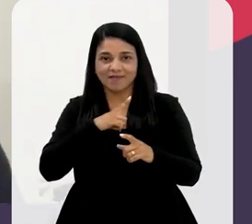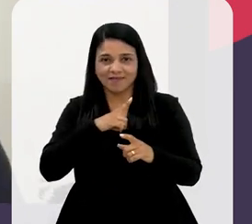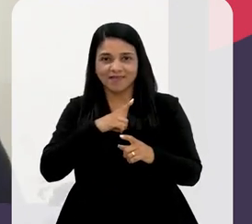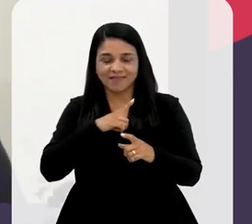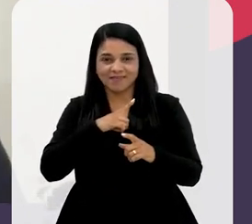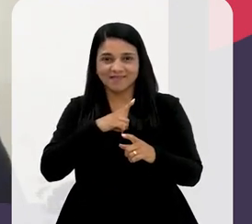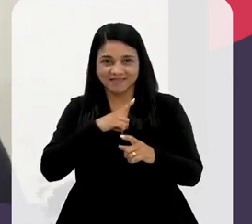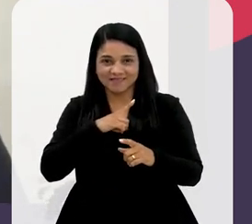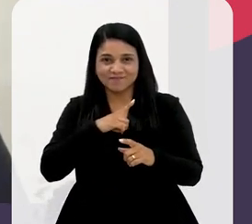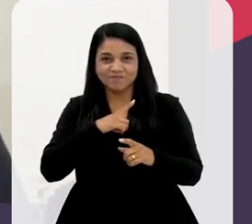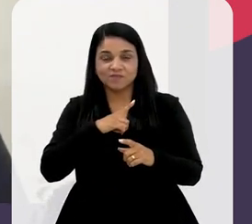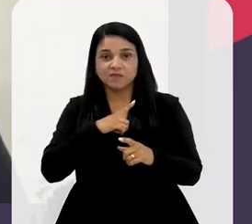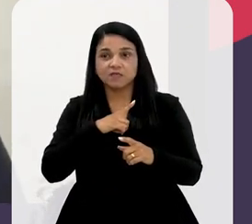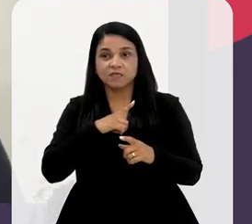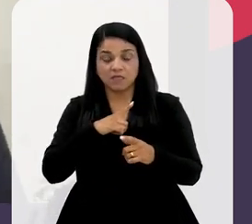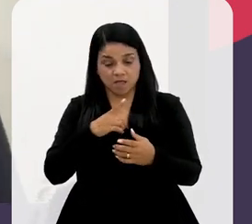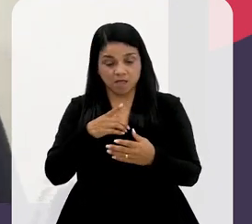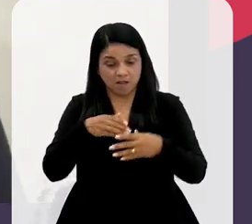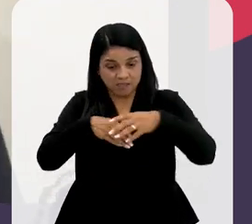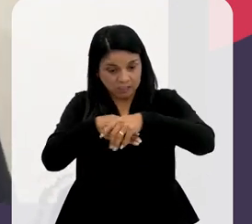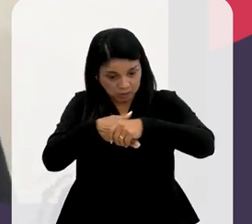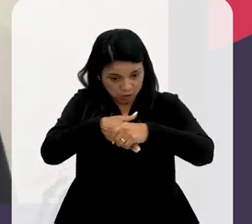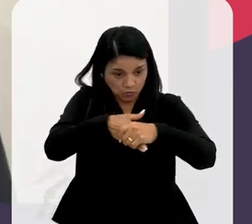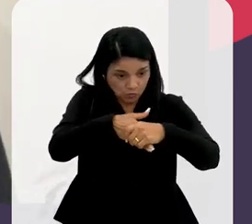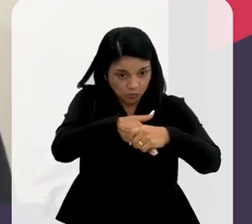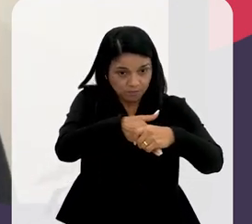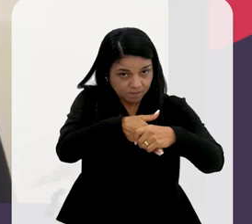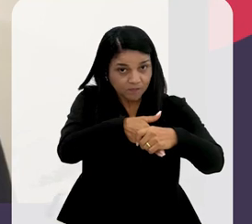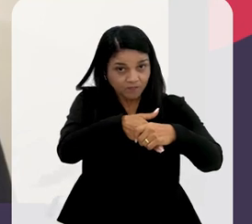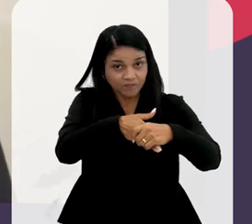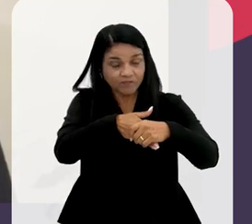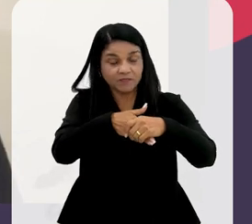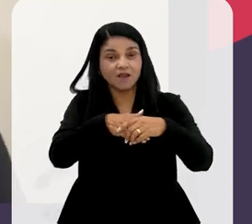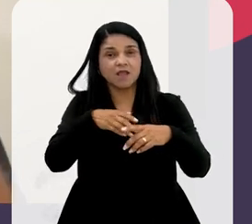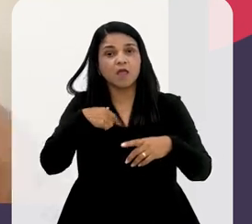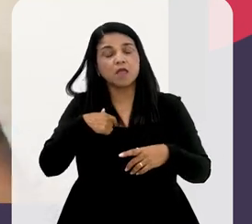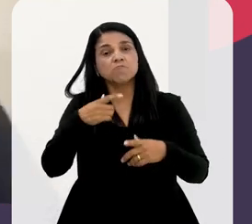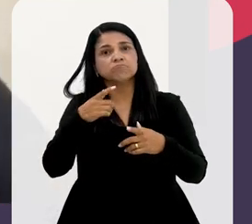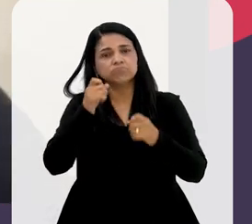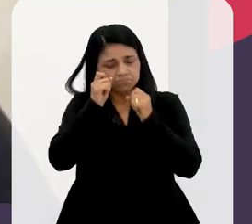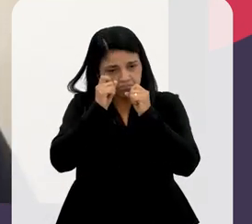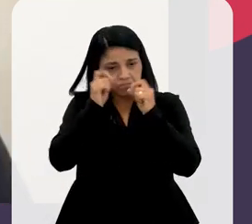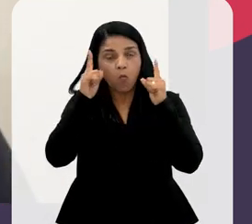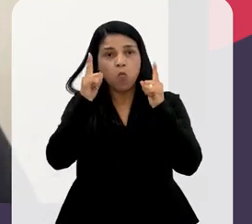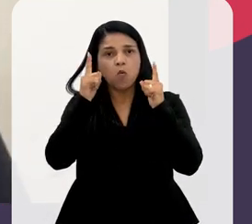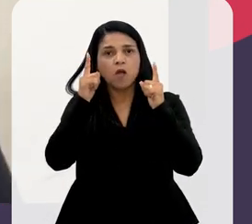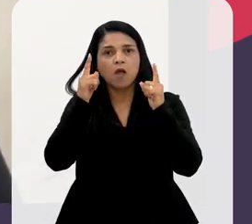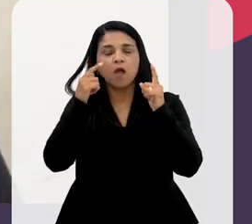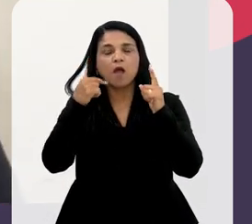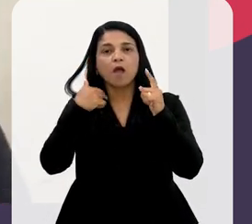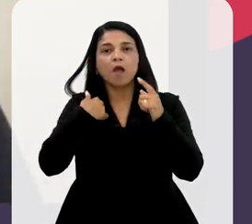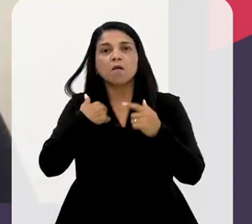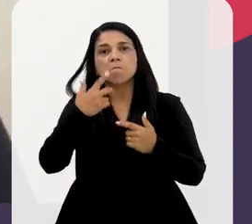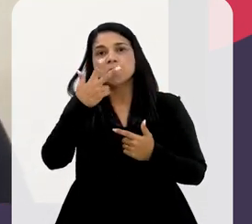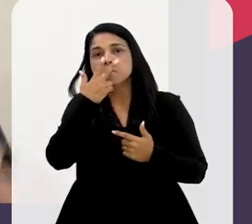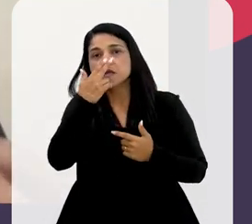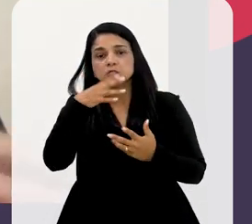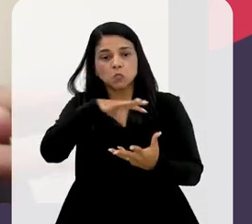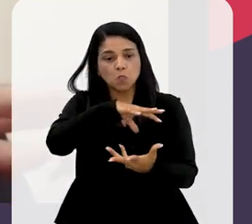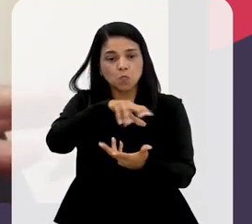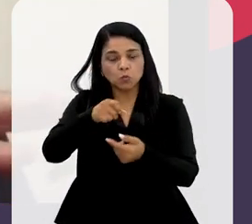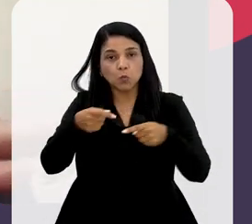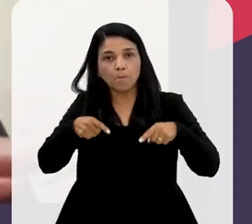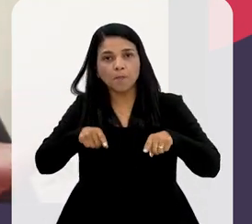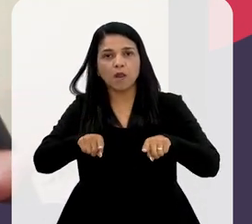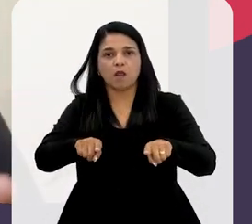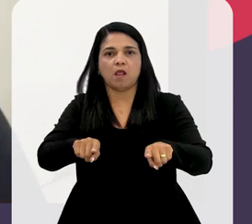dia, a fisioterapeuta até tirou uma foto, ela segura minha mão para fazer assim comigo. Aí naquele dia que eu acho que eu despertei, saí desse mundo